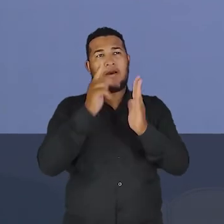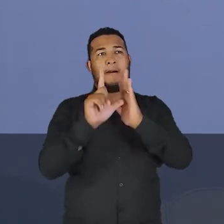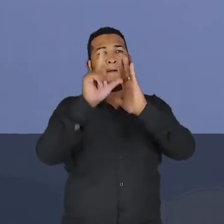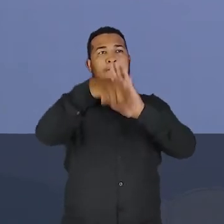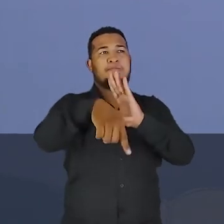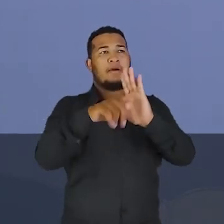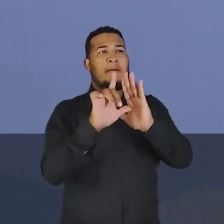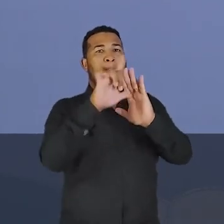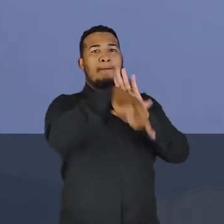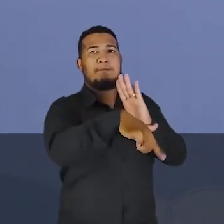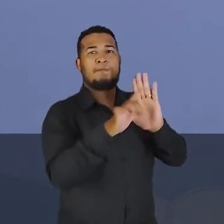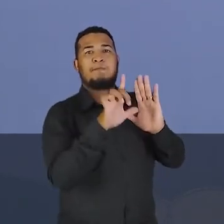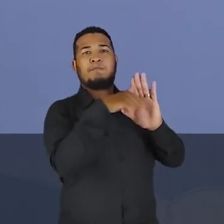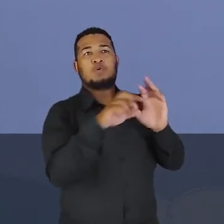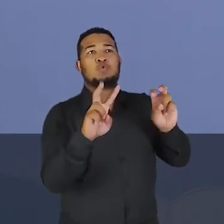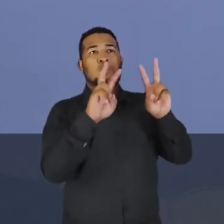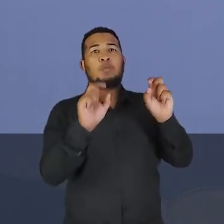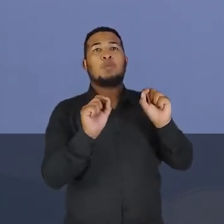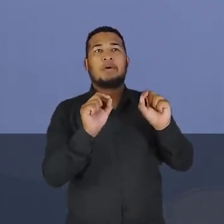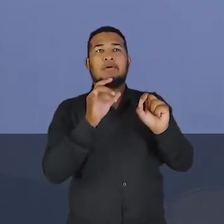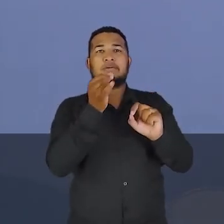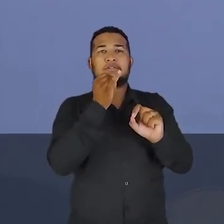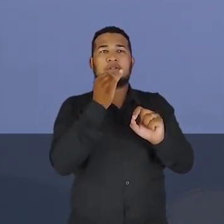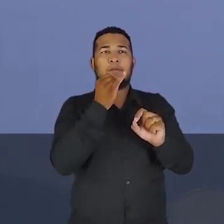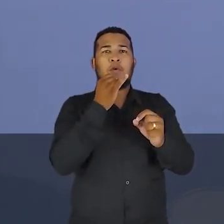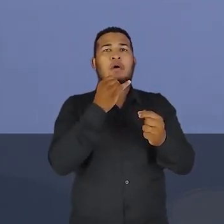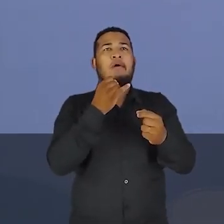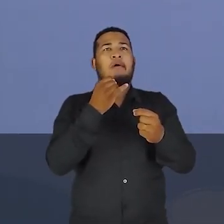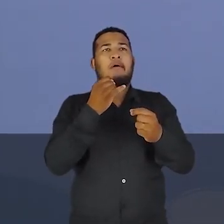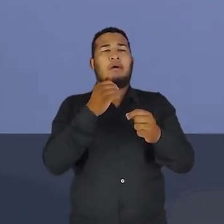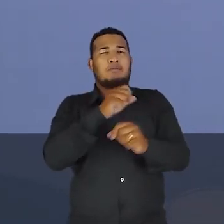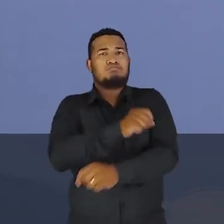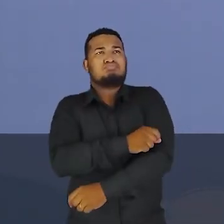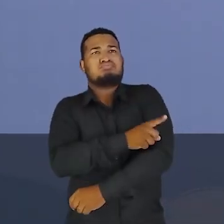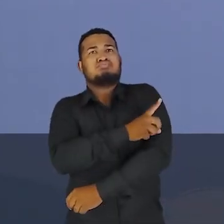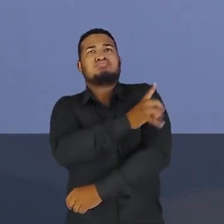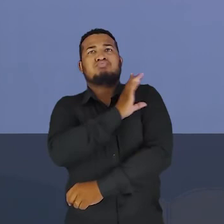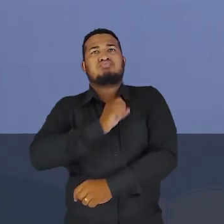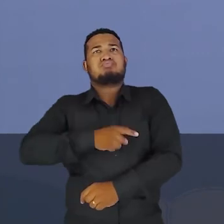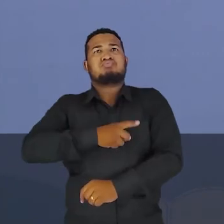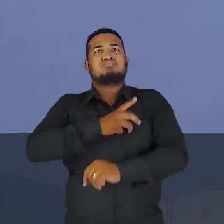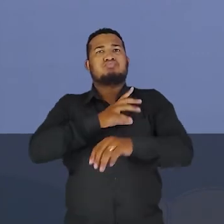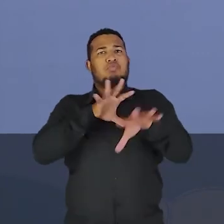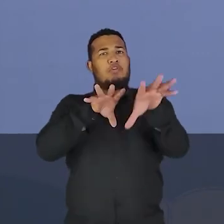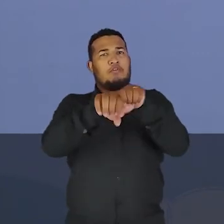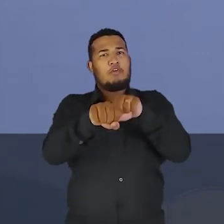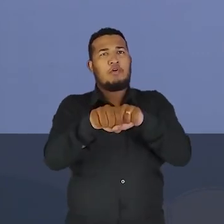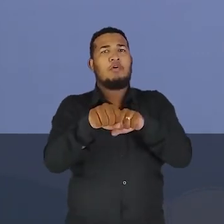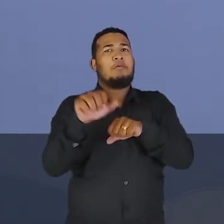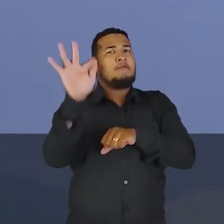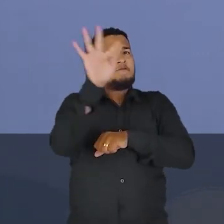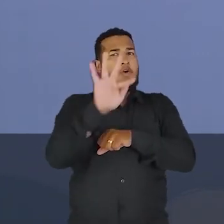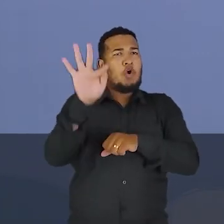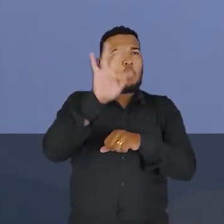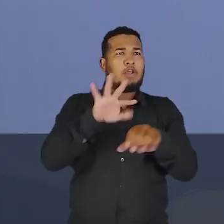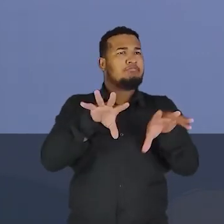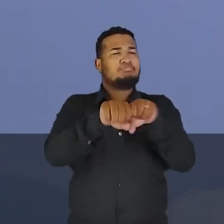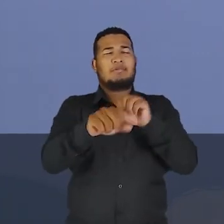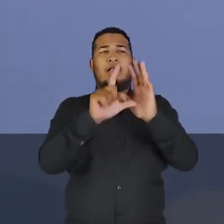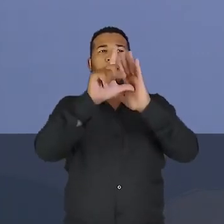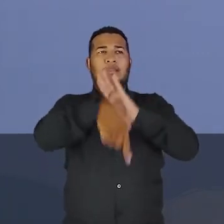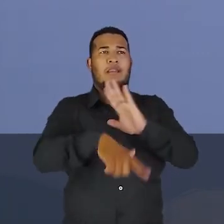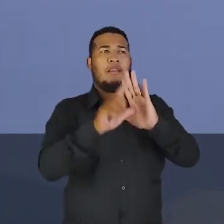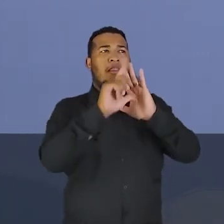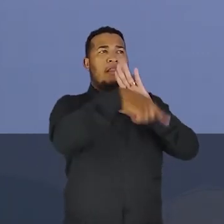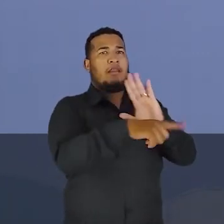dele. Adiadas em relação à conclusão da sua escolaridade, ao atraso num curso superior, para que ele possa, de uma